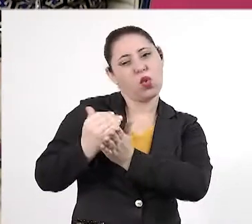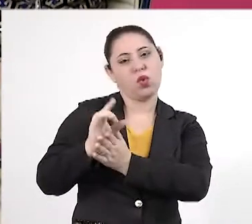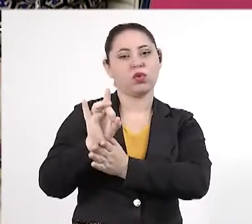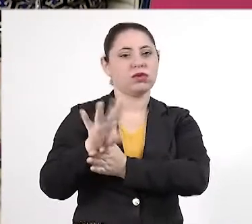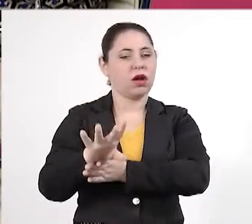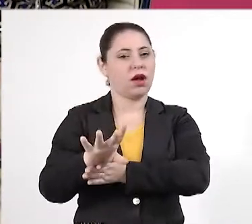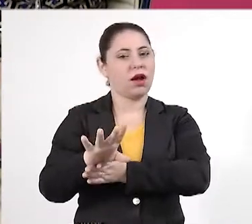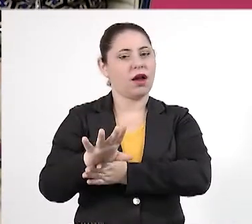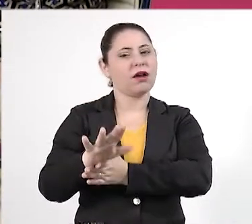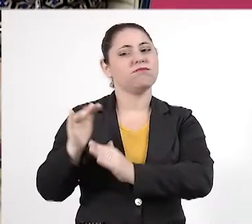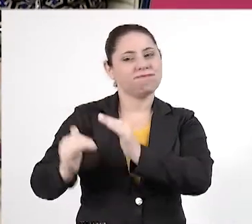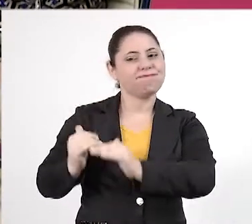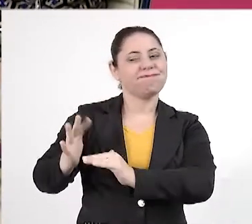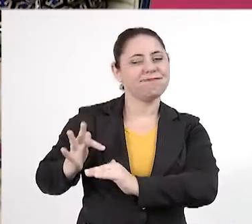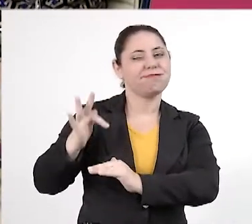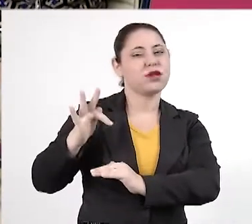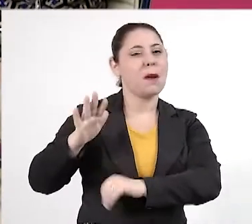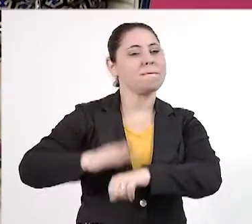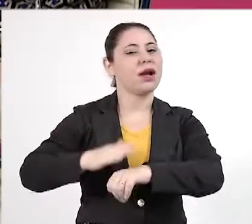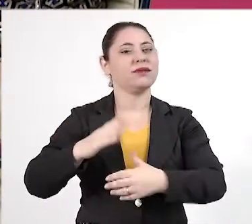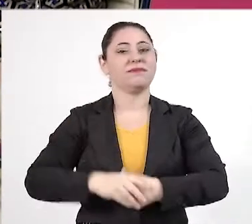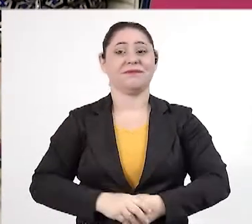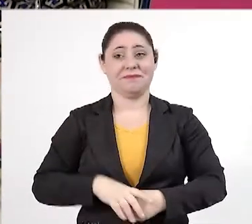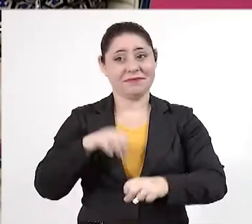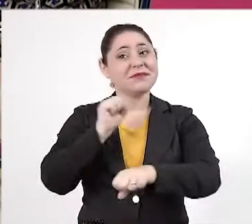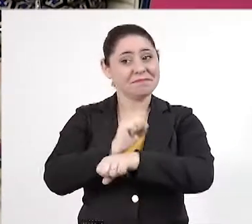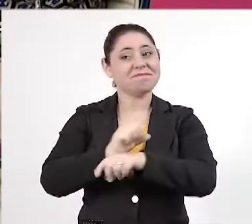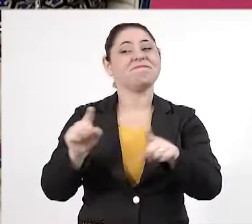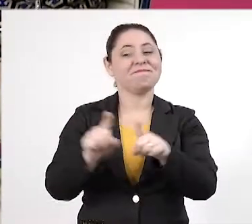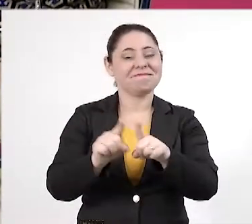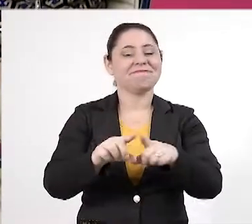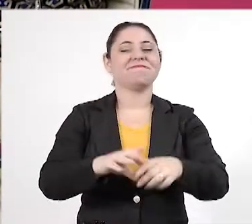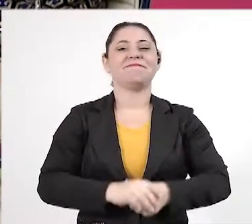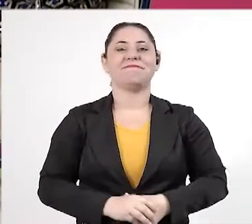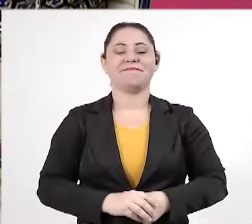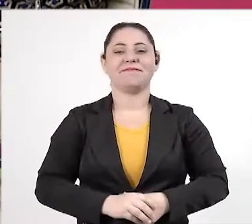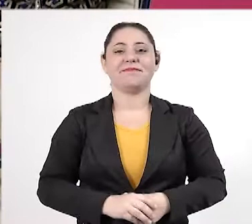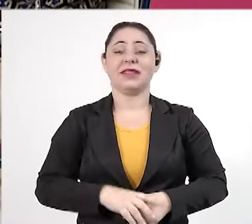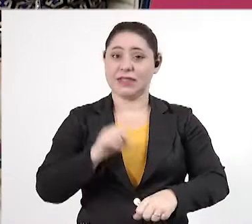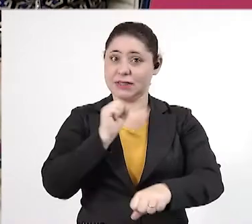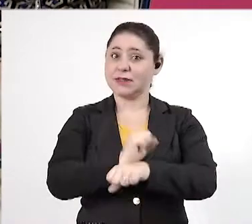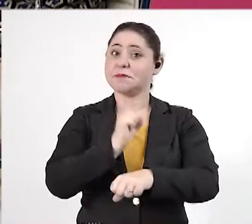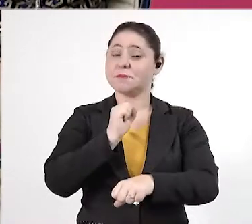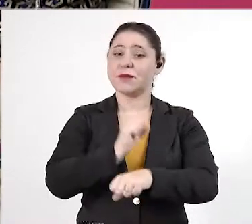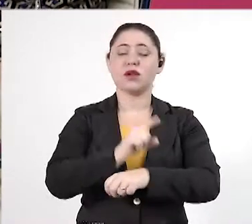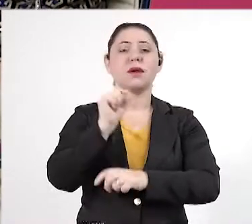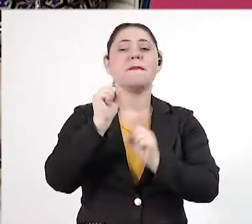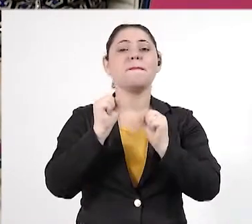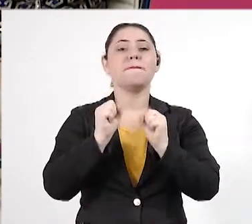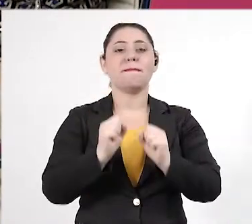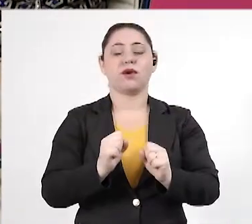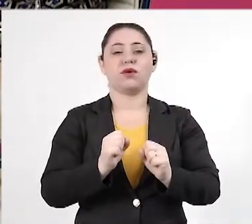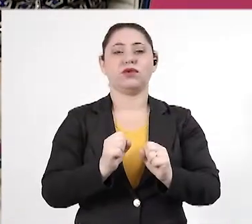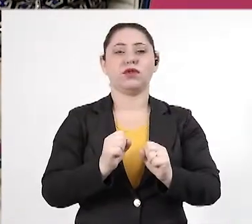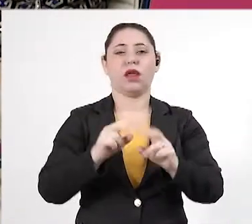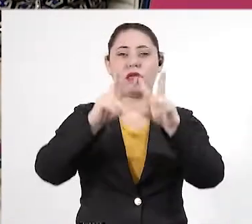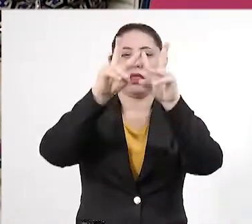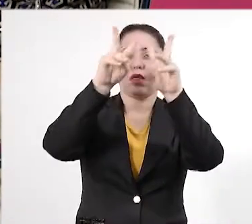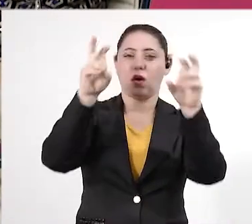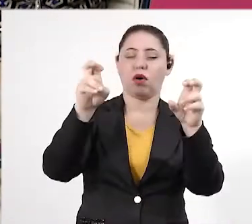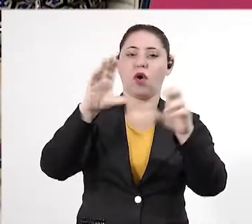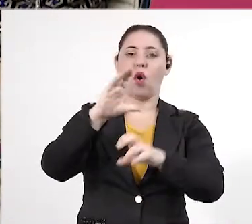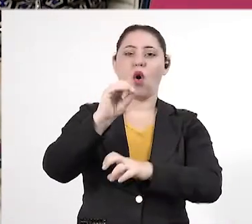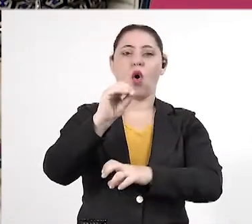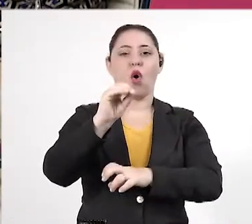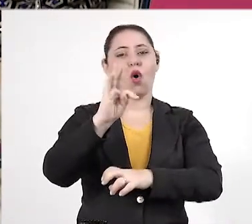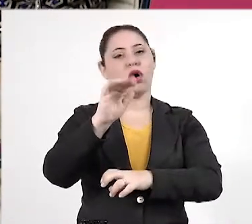só o começo, nós vamos muito mais além. Doutora. Também espero. A gente espera. O que poderia, por exemplo, nessa questão